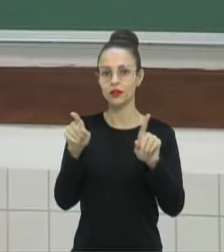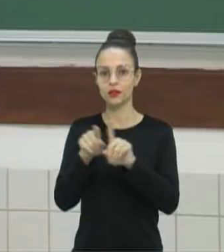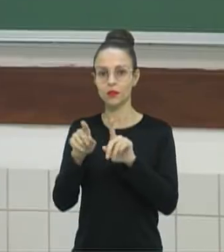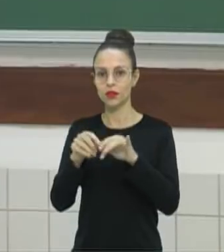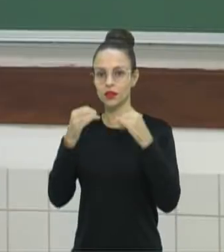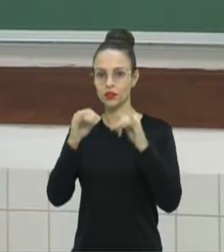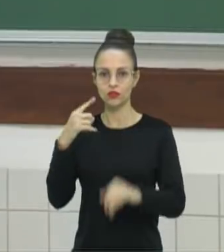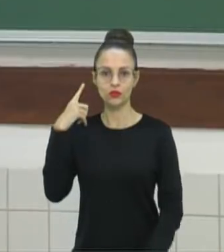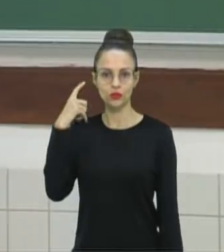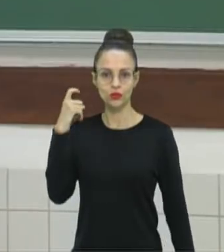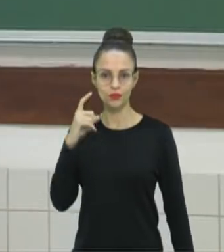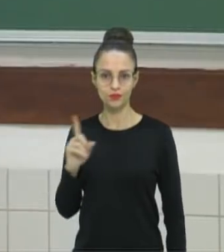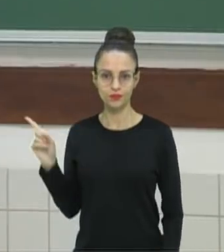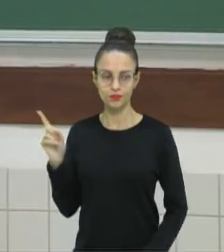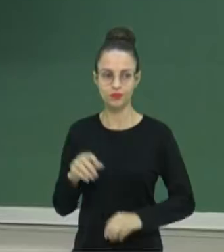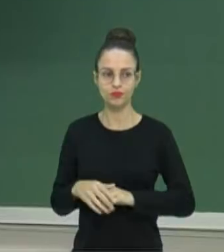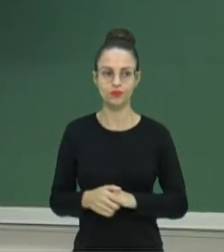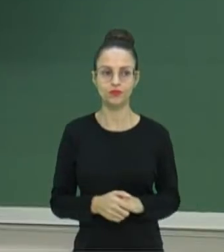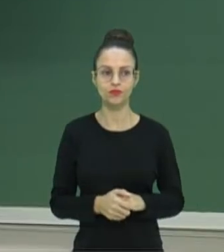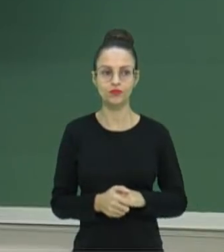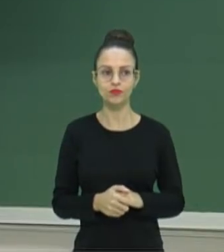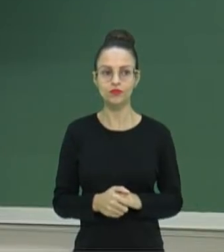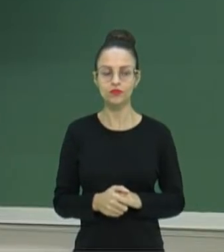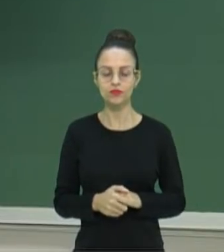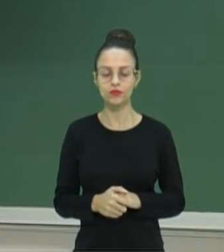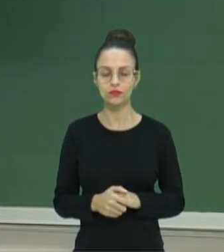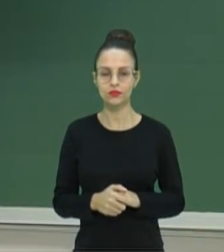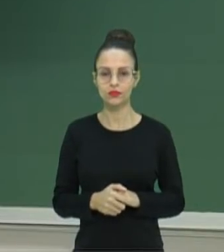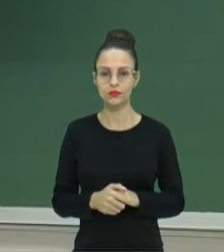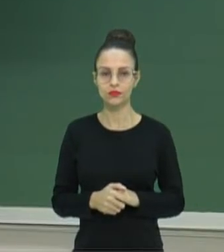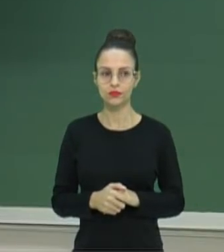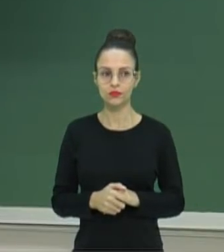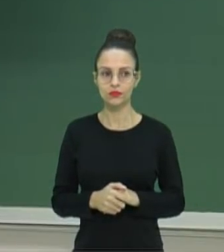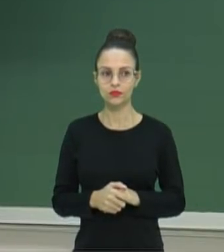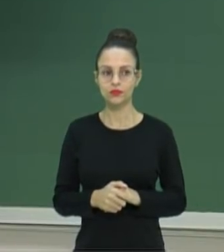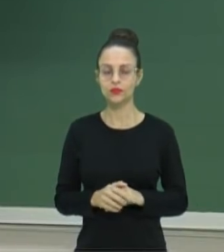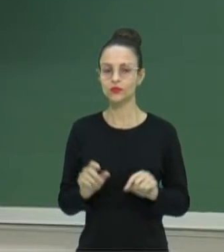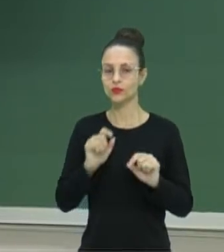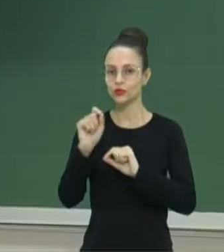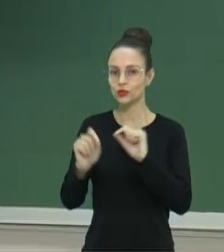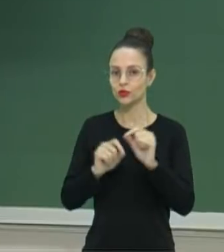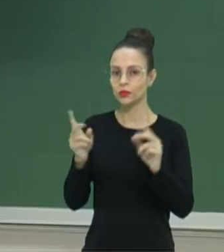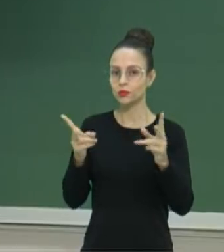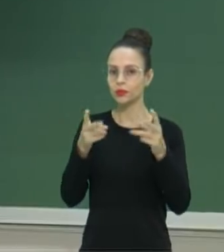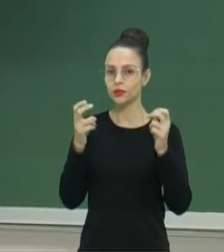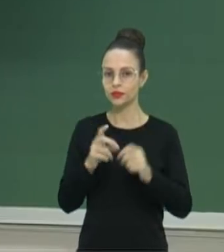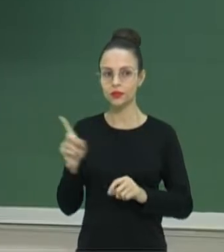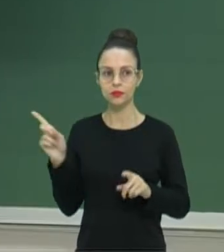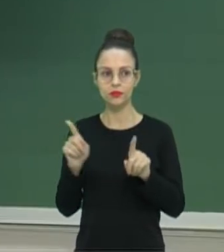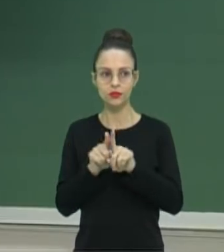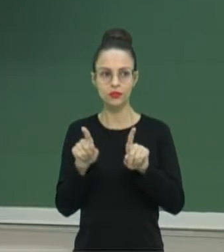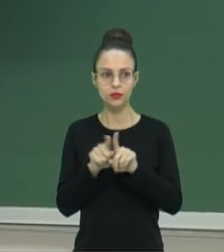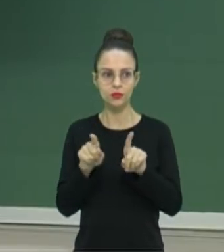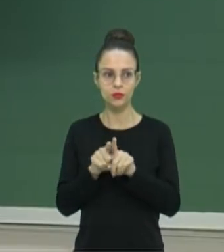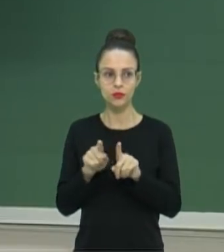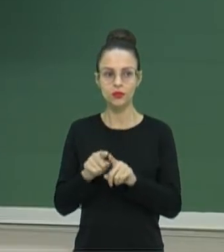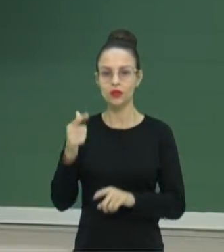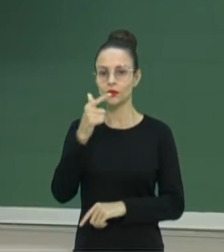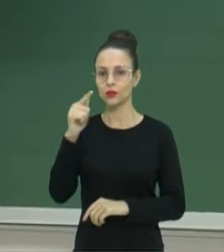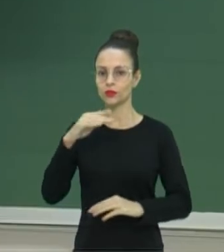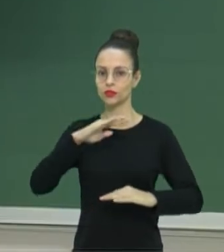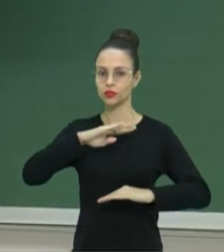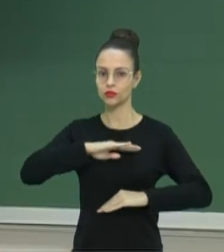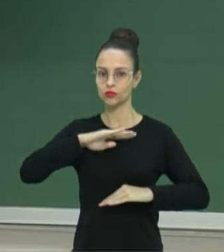energia sonora aqui, ok? Mas vejam, o que a gente acaba vendo aqui também, né? Uma outra